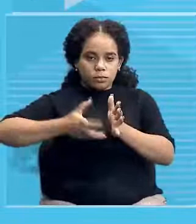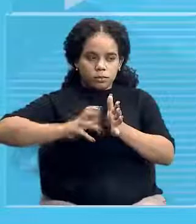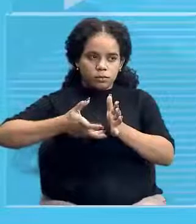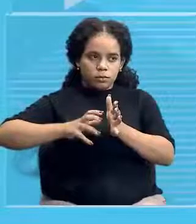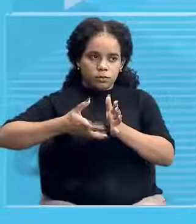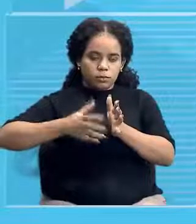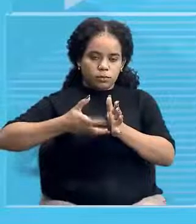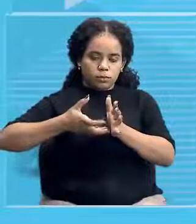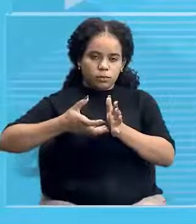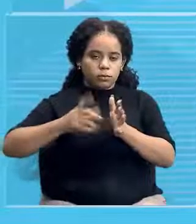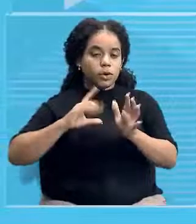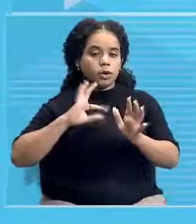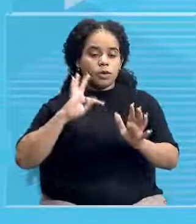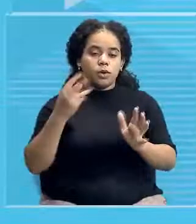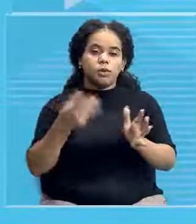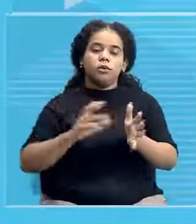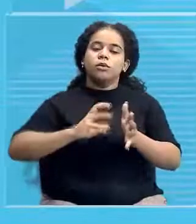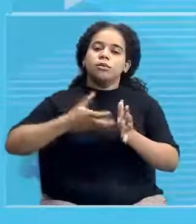todo partido